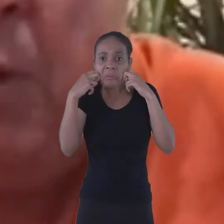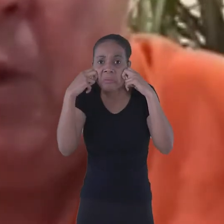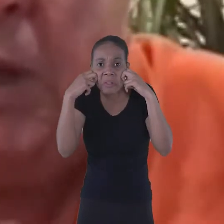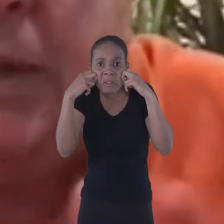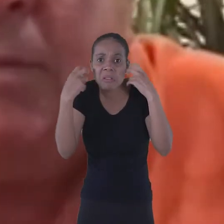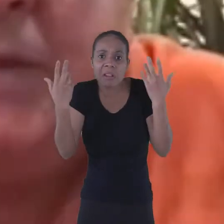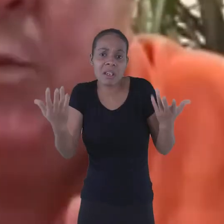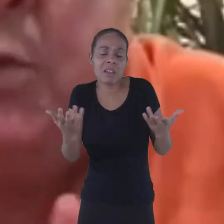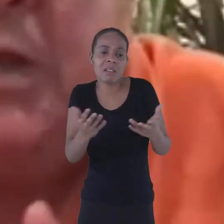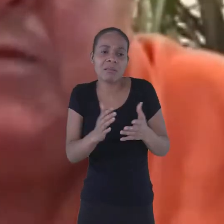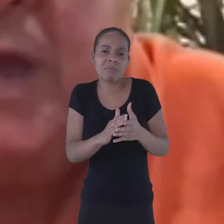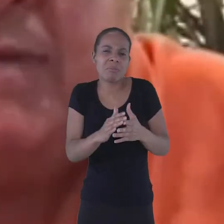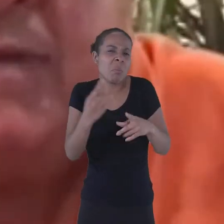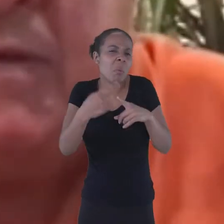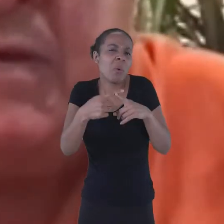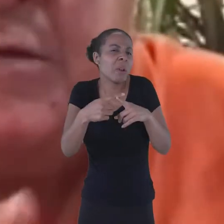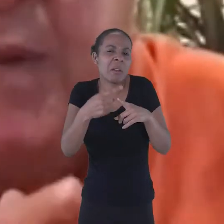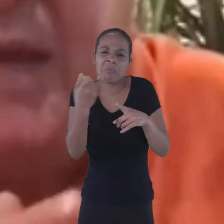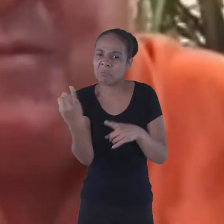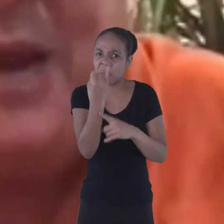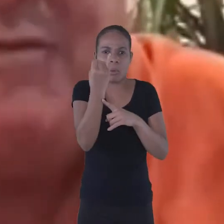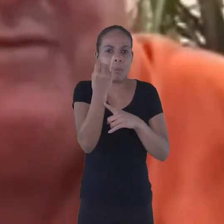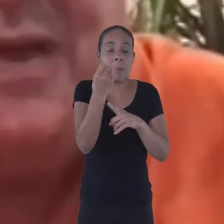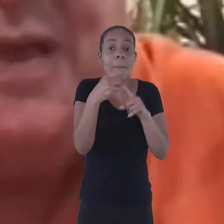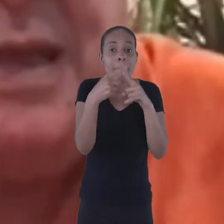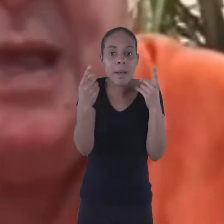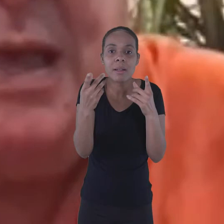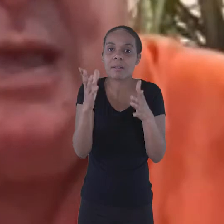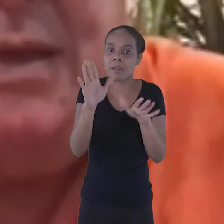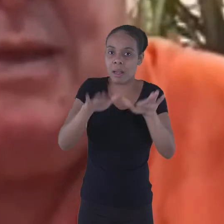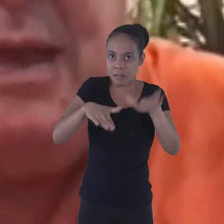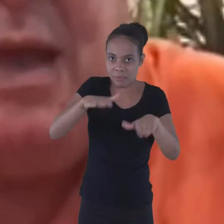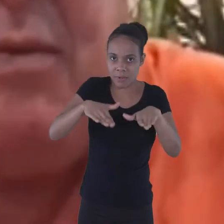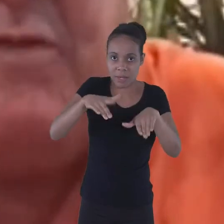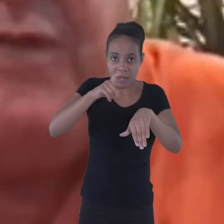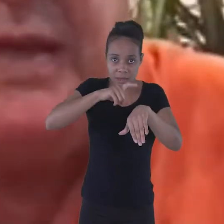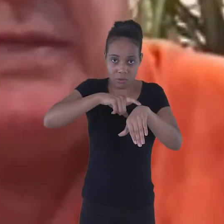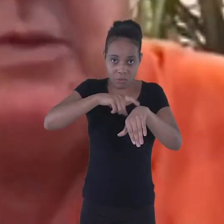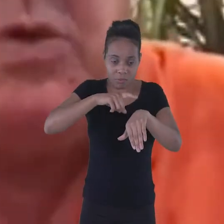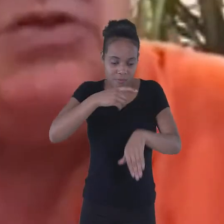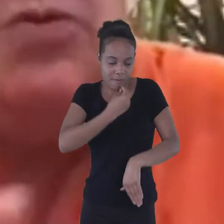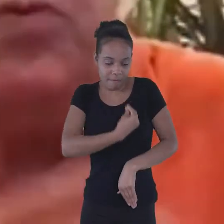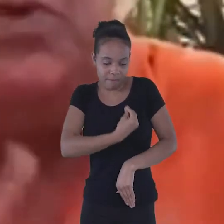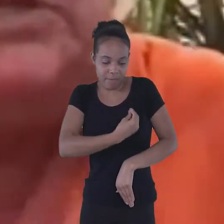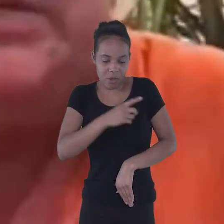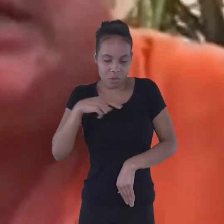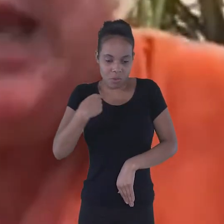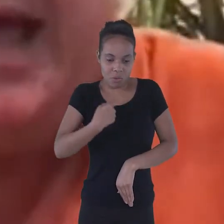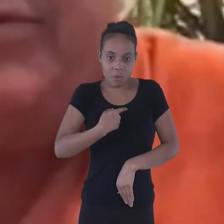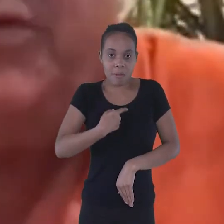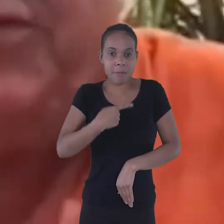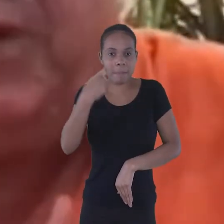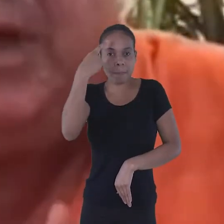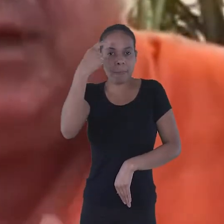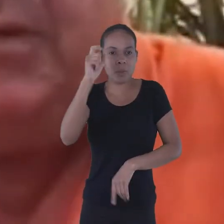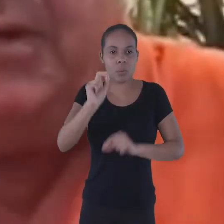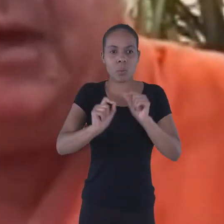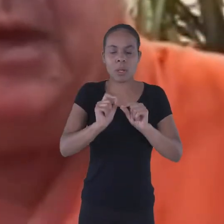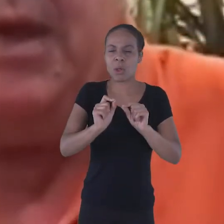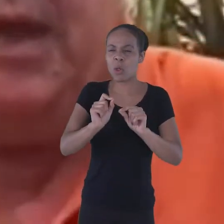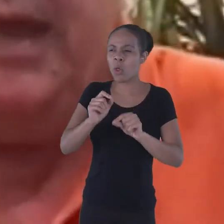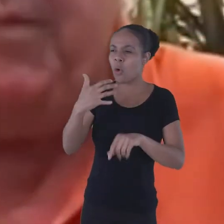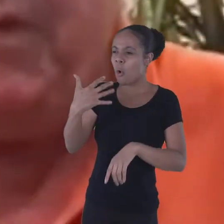não importa, mas muitas vezes a gente passa pela vida e alguém fala assim, nossa, eu não conhecia esse lado do